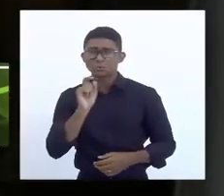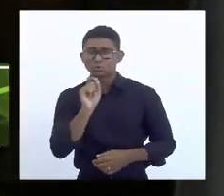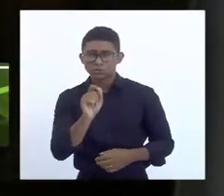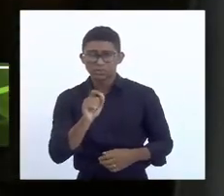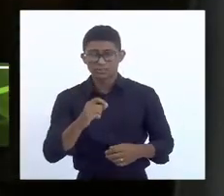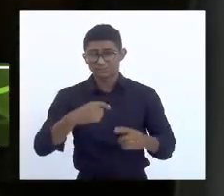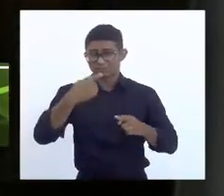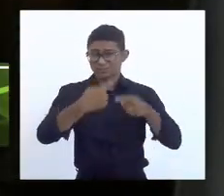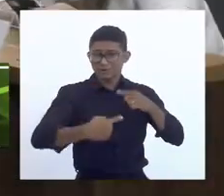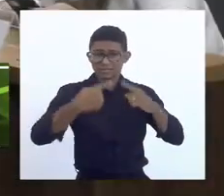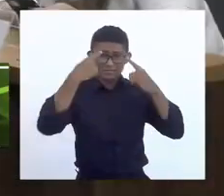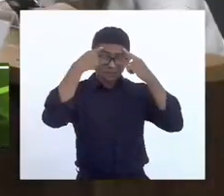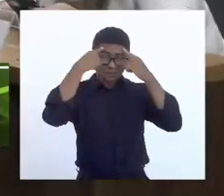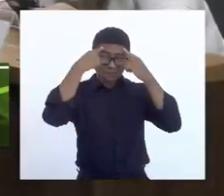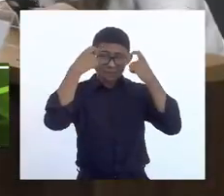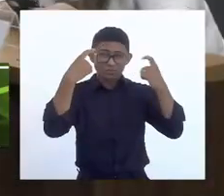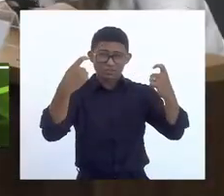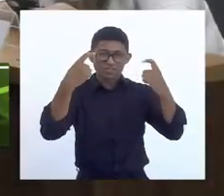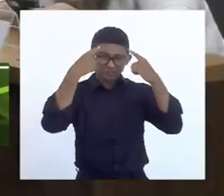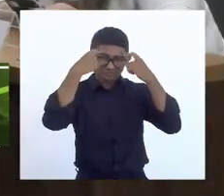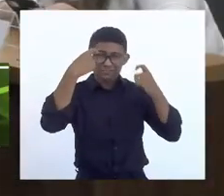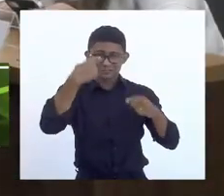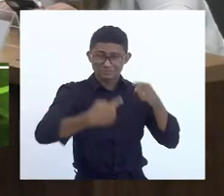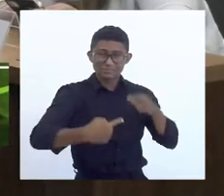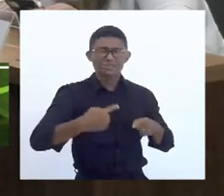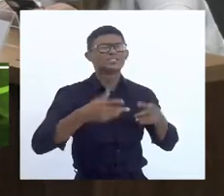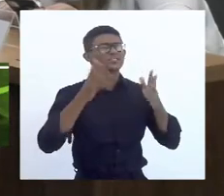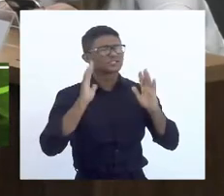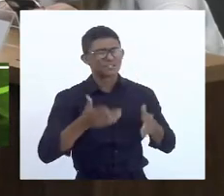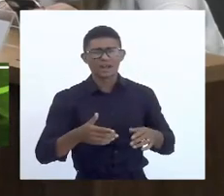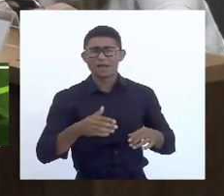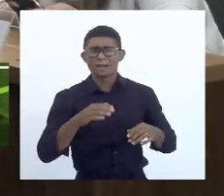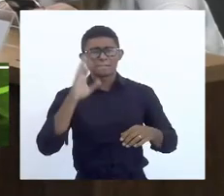brasileiro. Quando se tentou